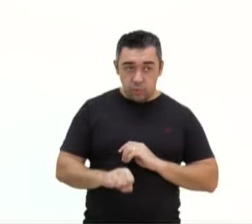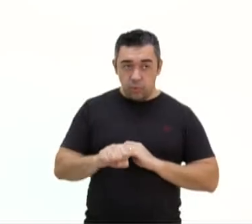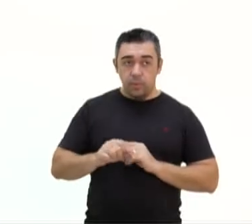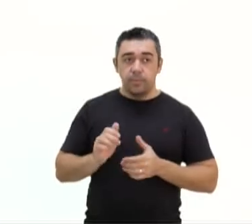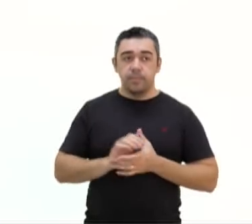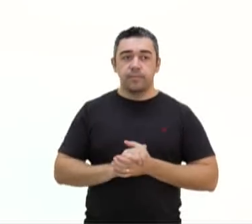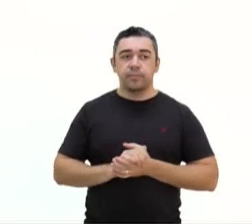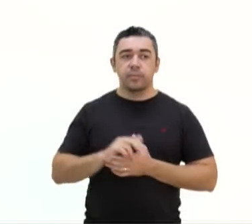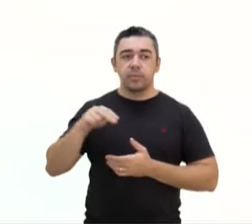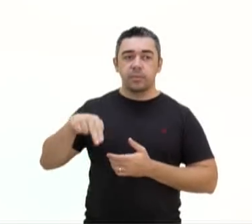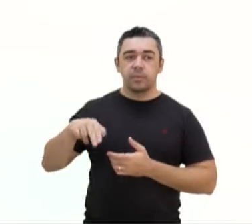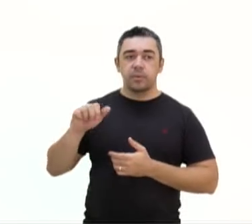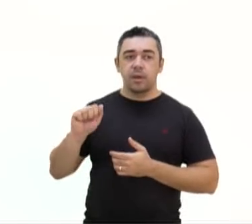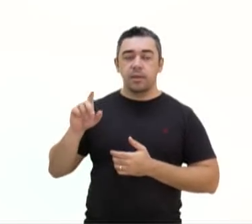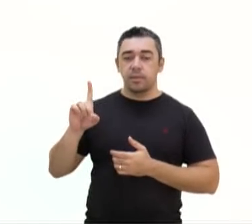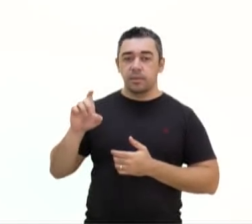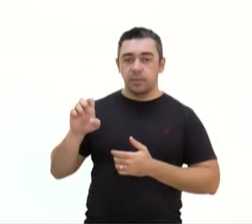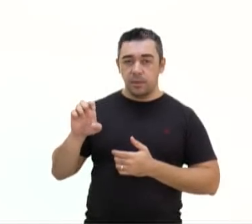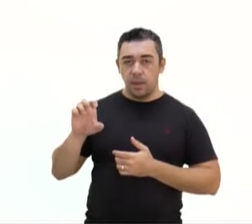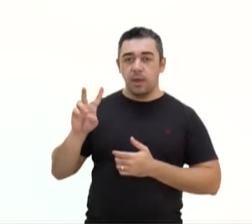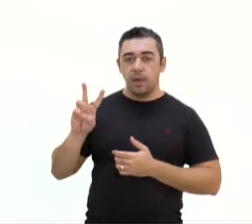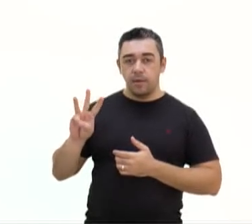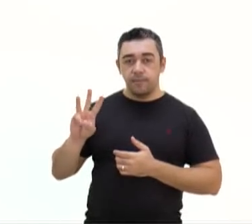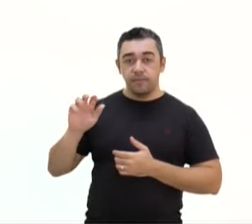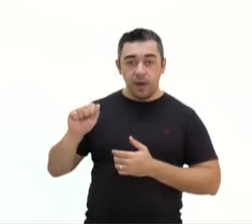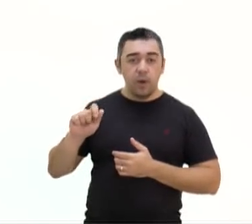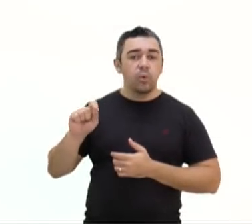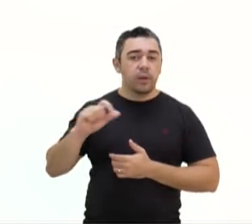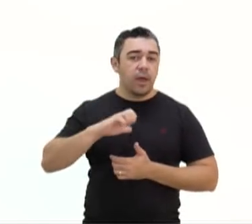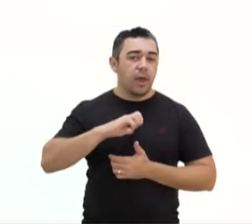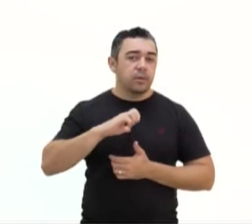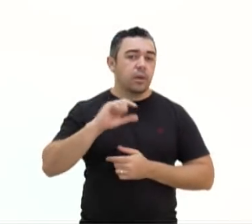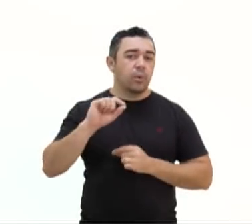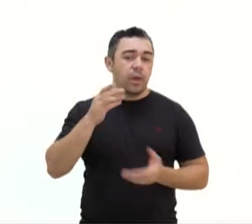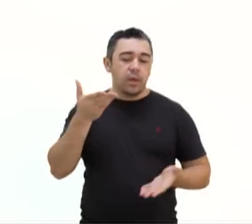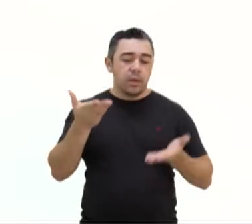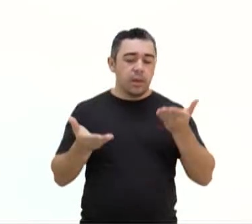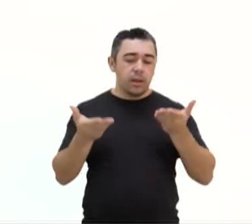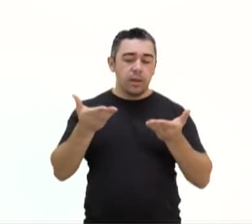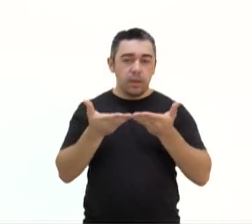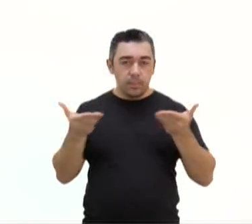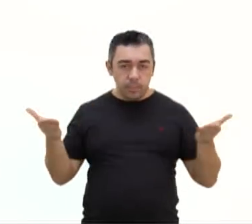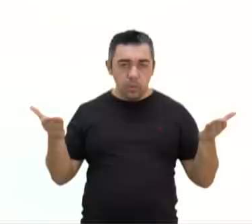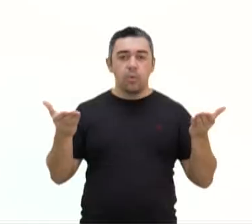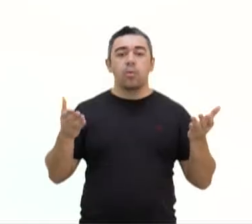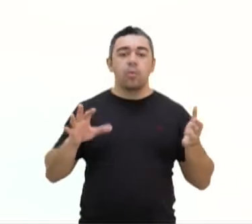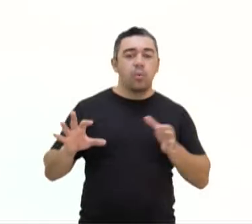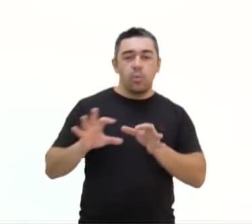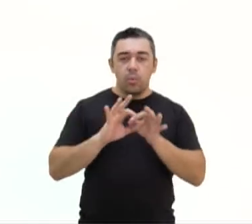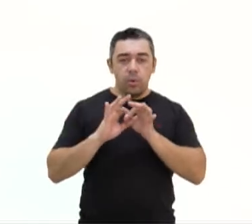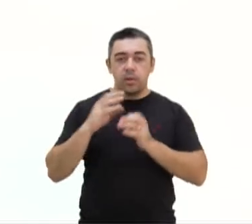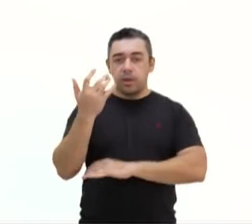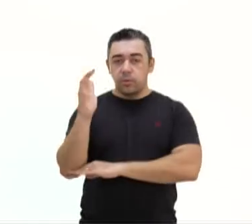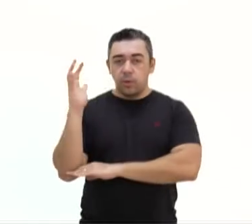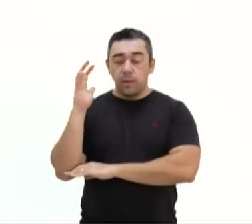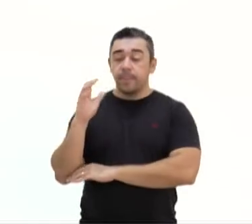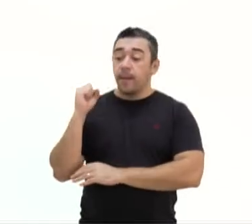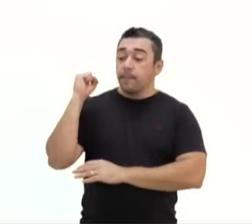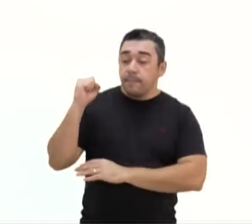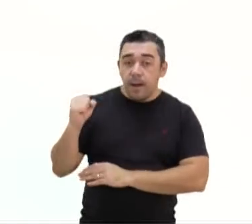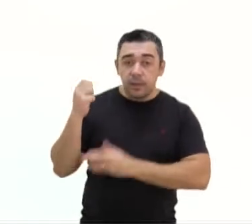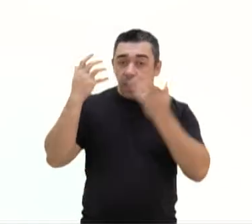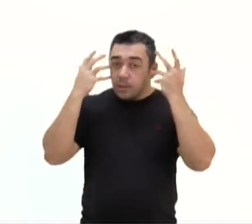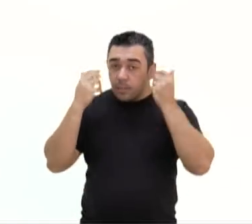em Andeva têm seu código ético baseado no equilíbrio das relações com a natureza. Só se mata um animal para comer, só